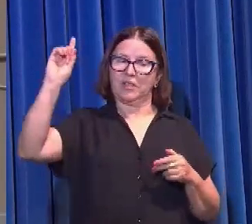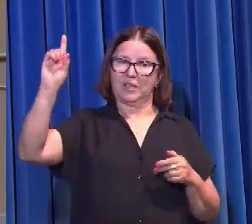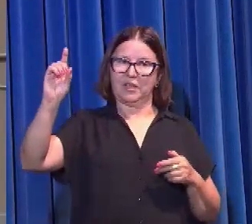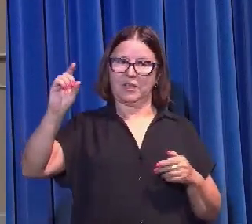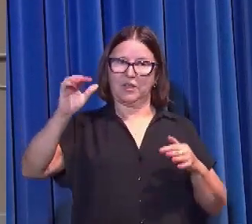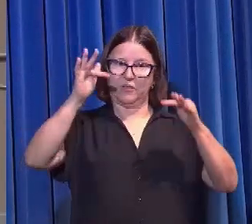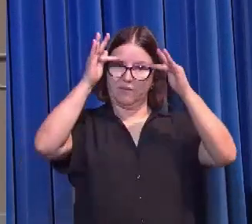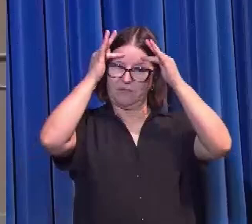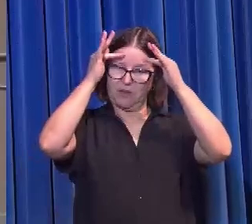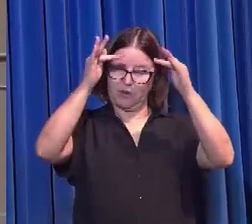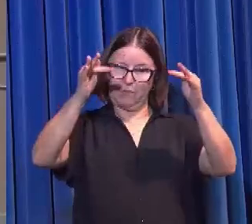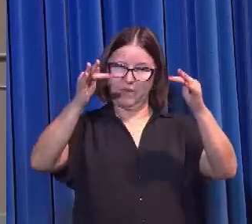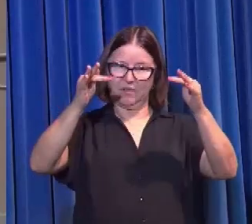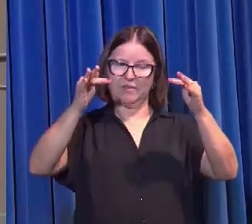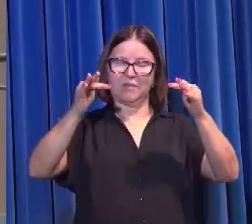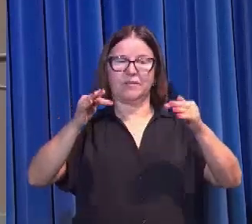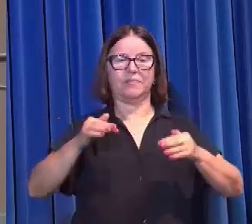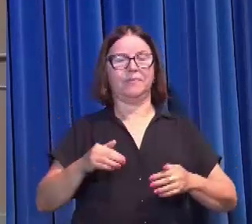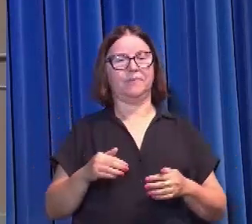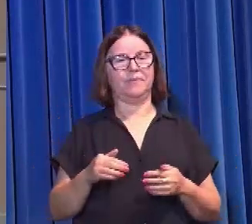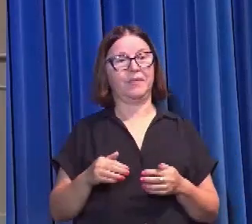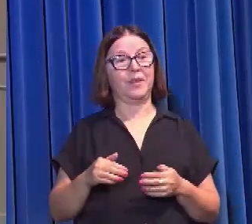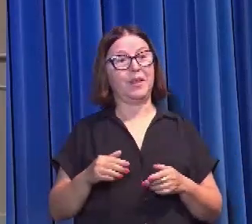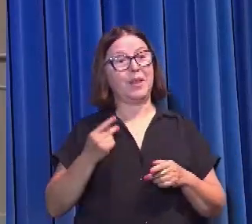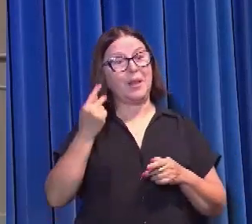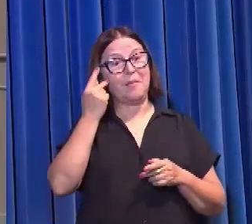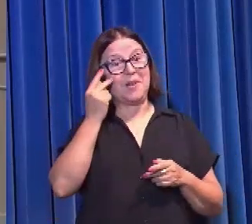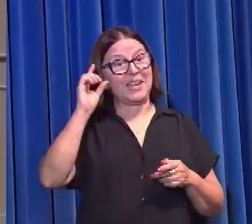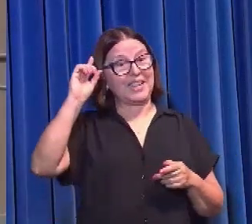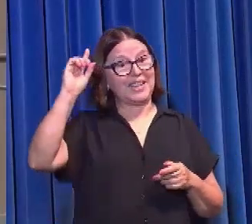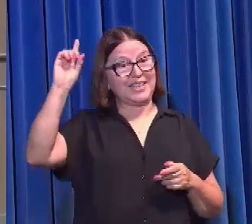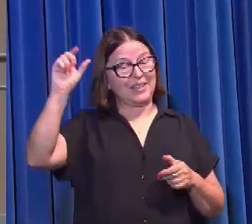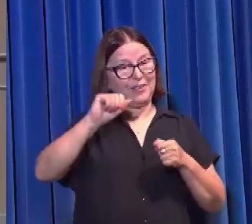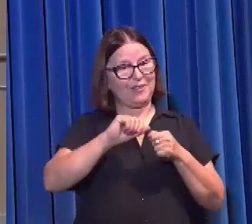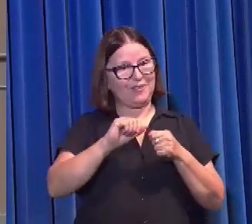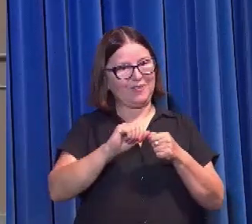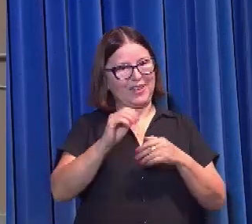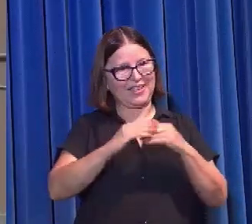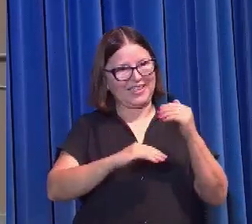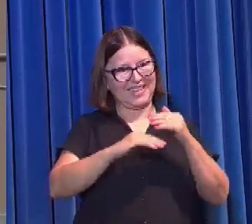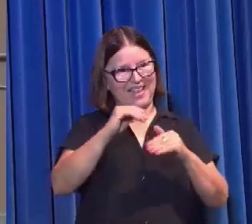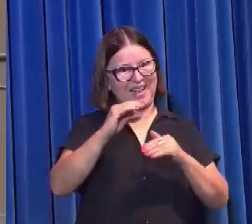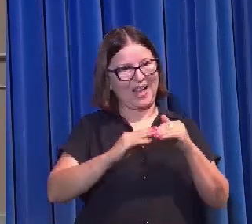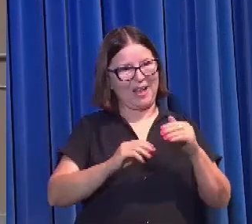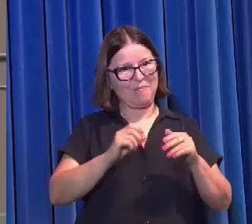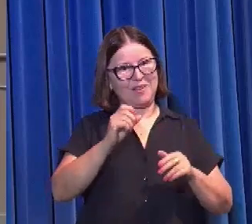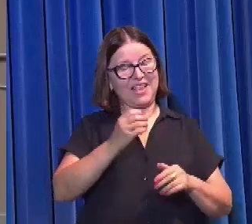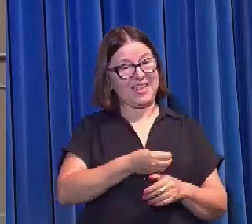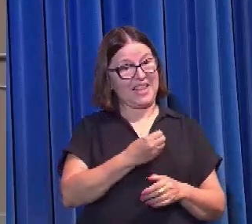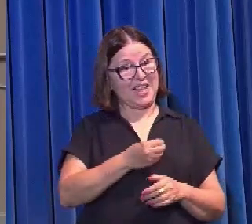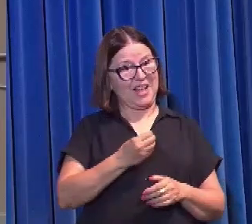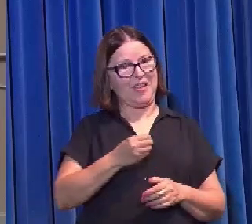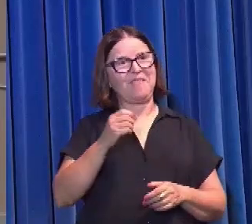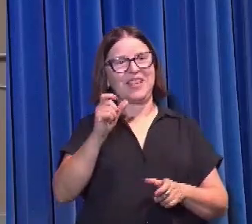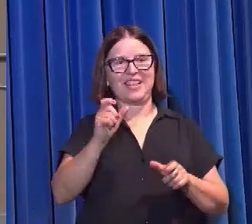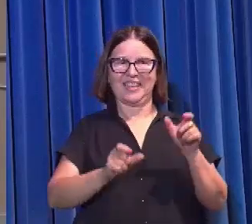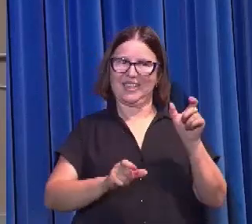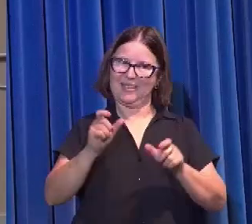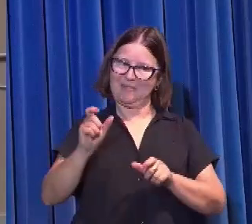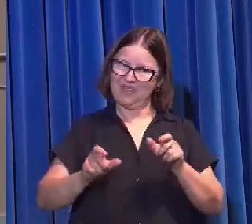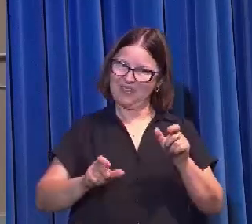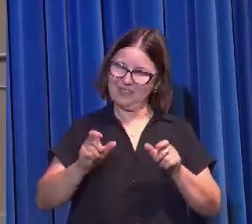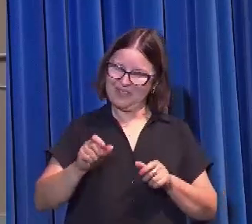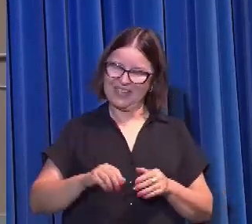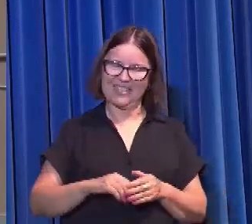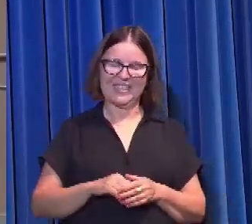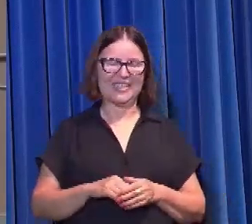que ele haja, por meio do seu espírito, por meio da sua palavra, ele haja na igreja e a igreja responda com serviço.